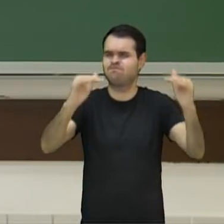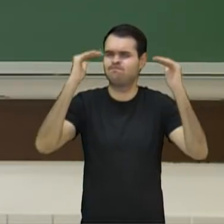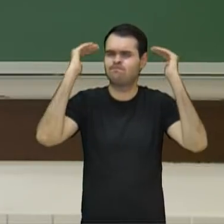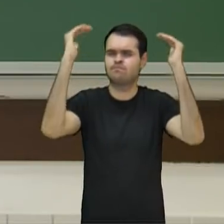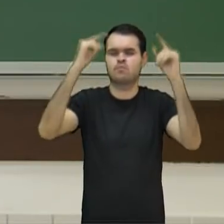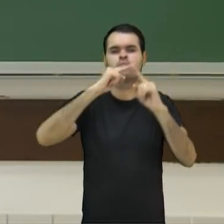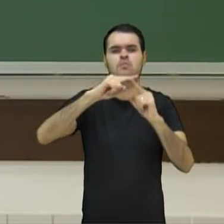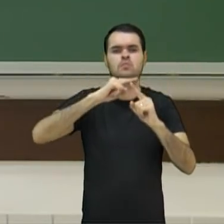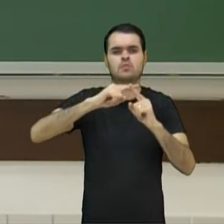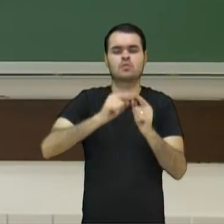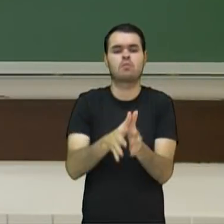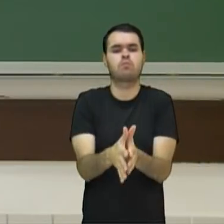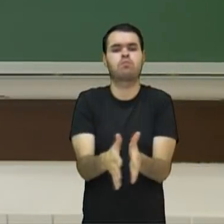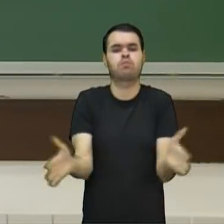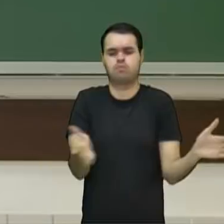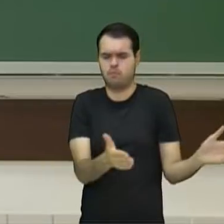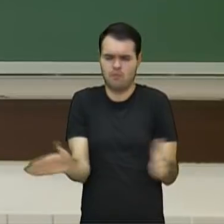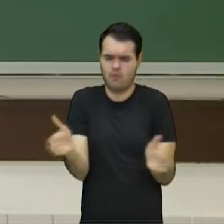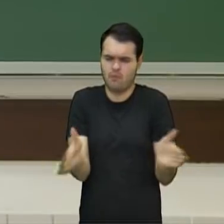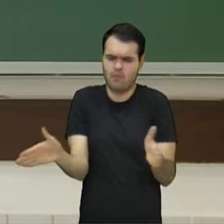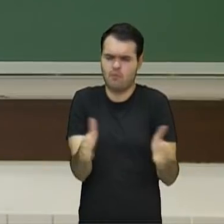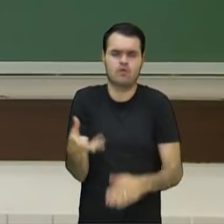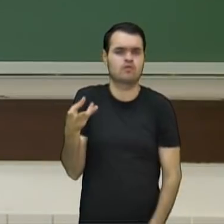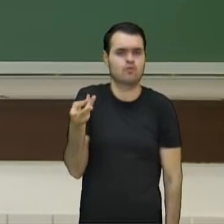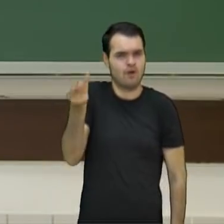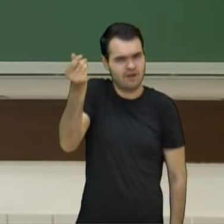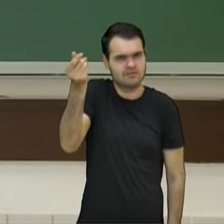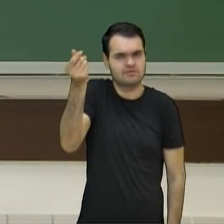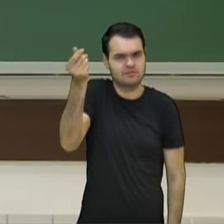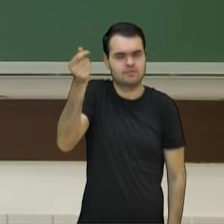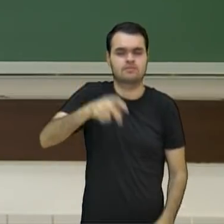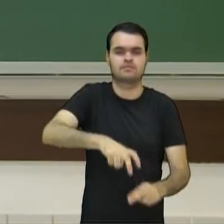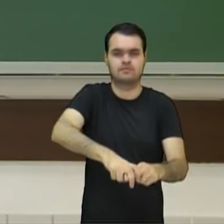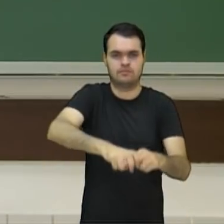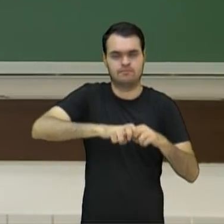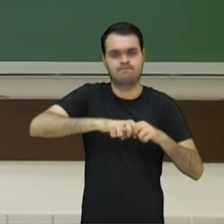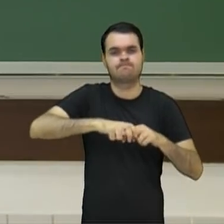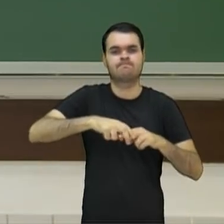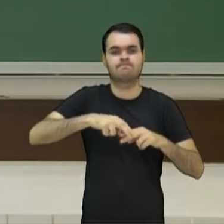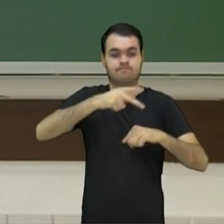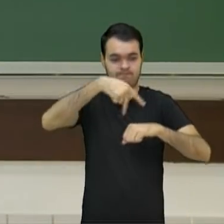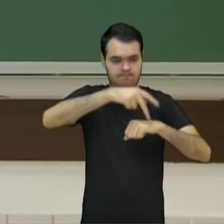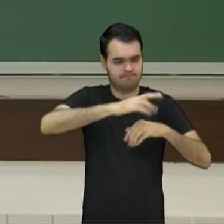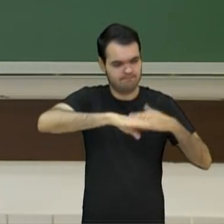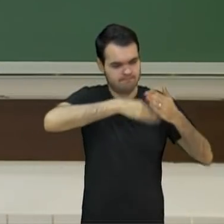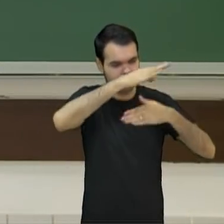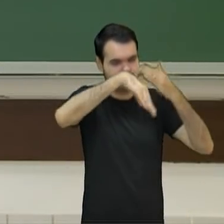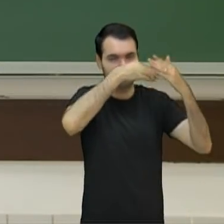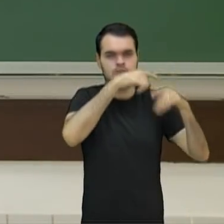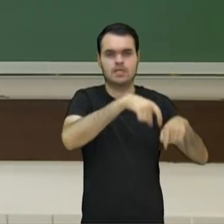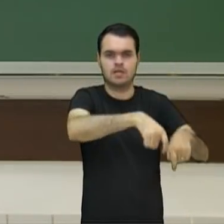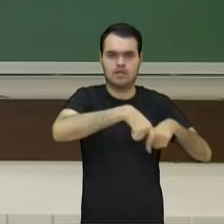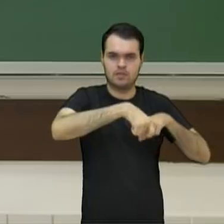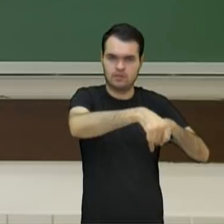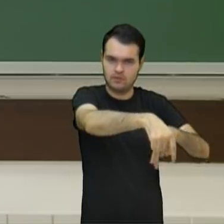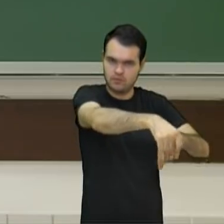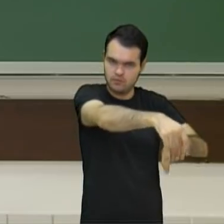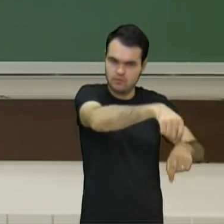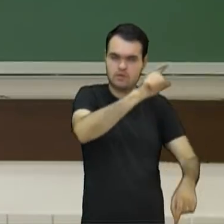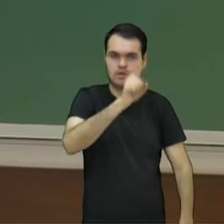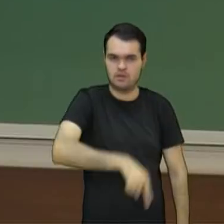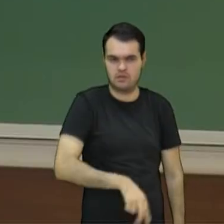produção e uma produção de qualidade. Por esse motivo, nos países desenvolvidos, a agricultura vai ser